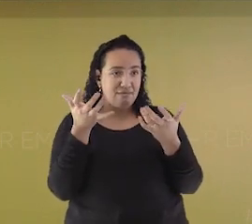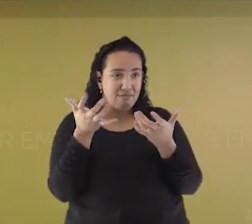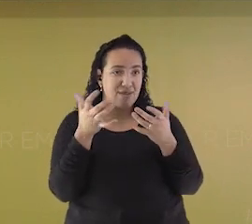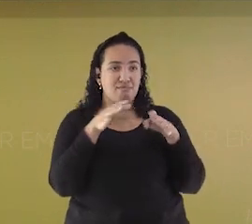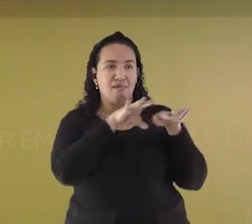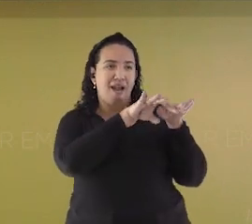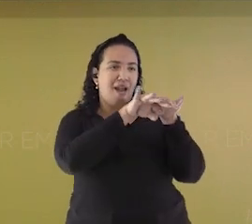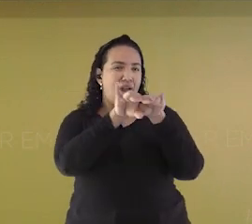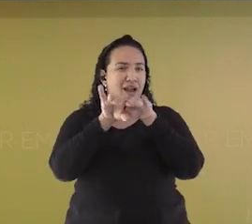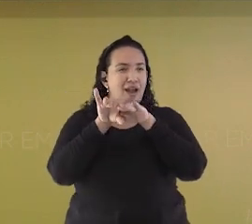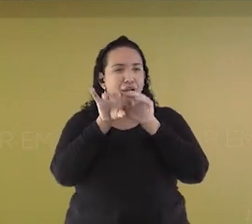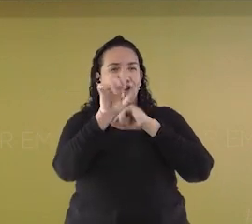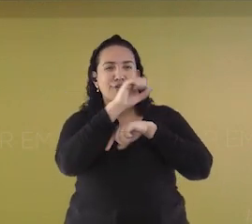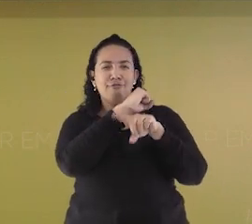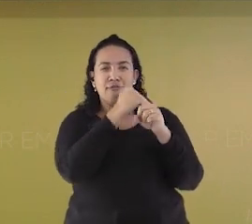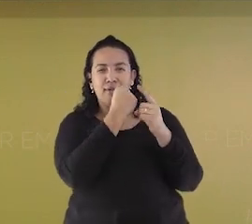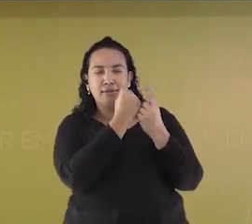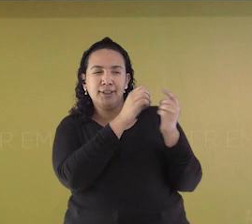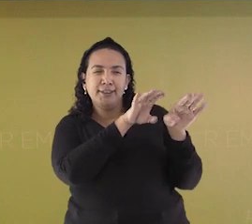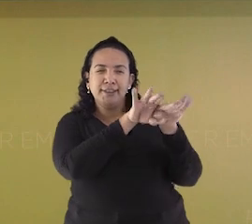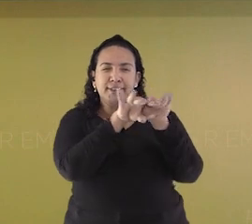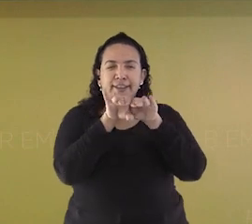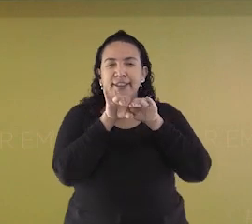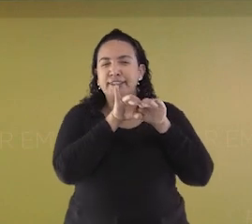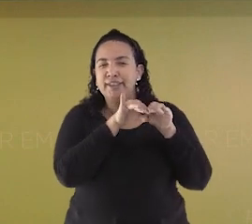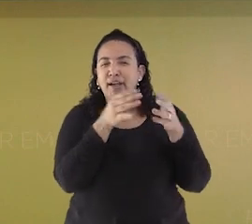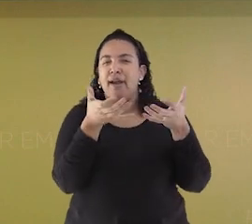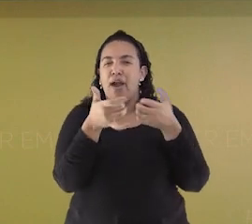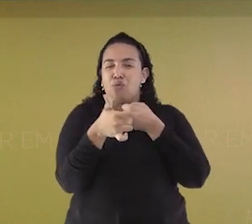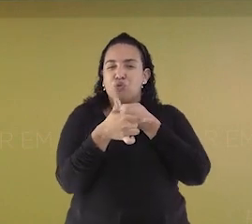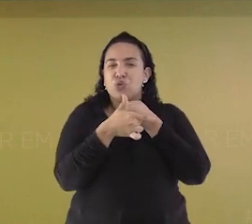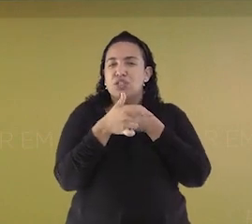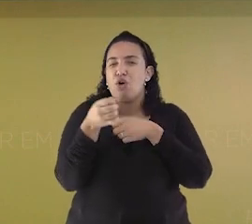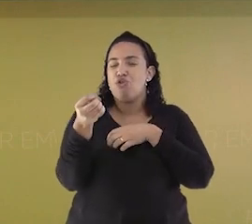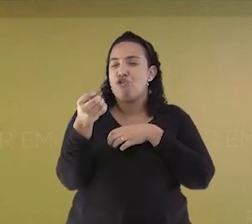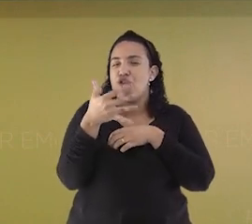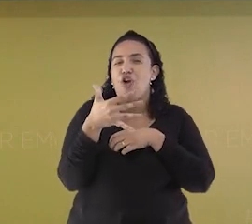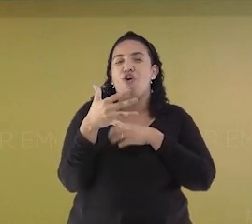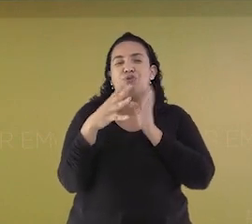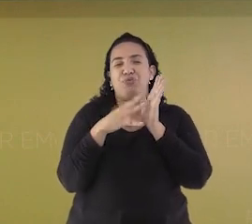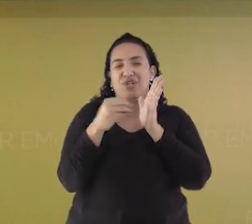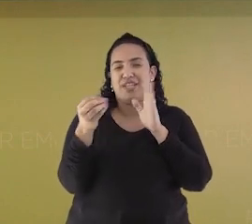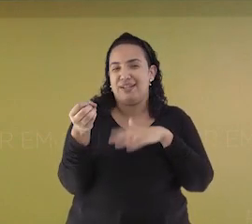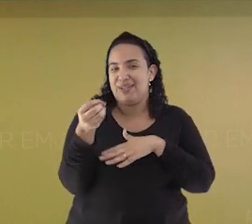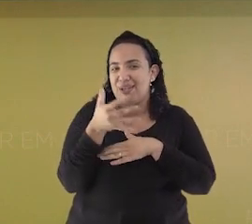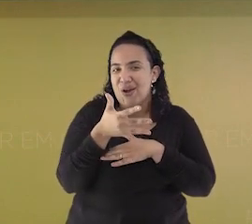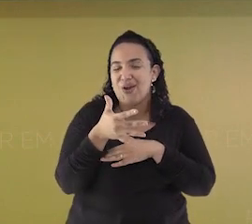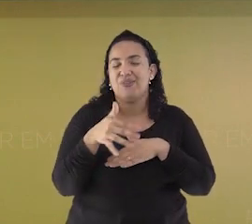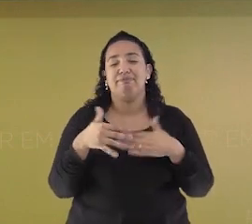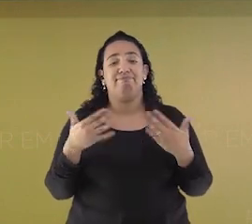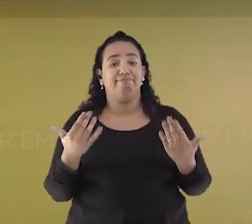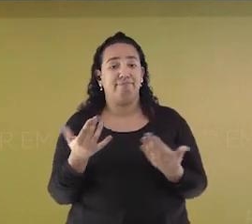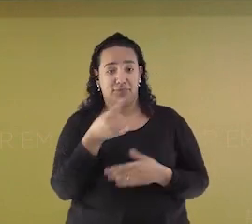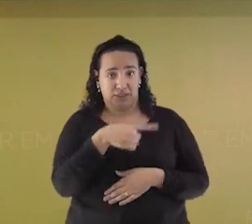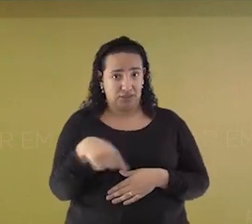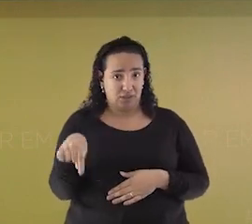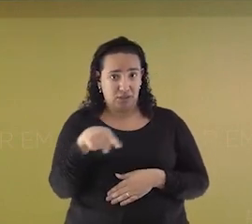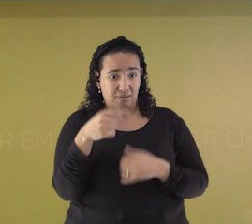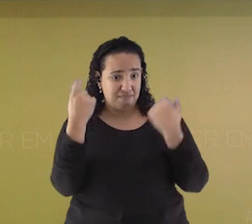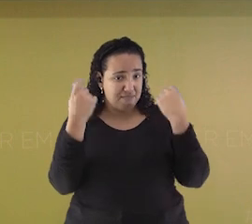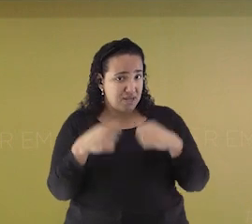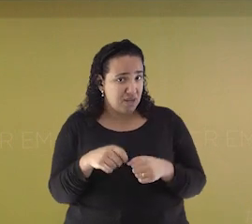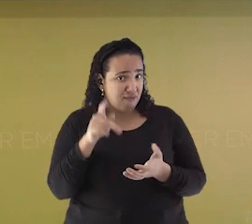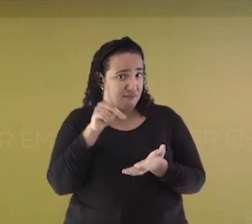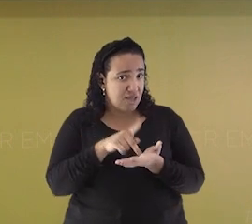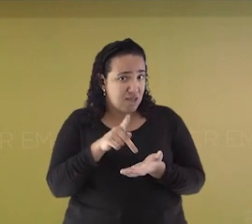estar na moda. Quer o último lançamento e funções novas disponíveis. Será que a gente precisa